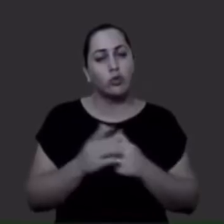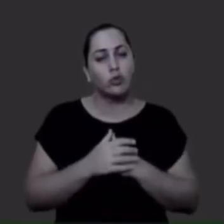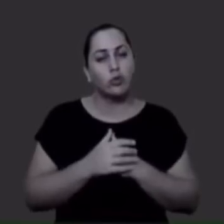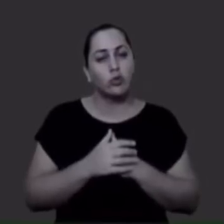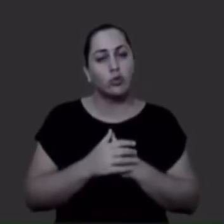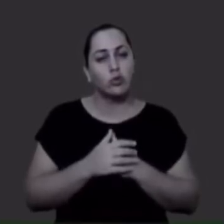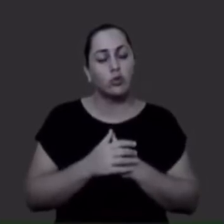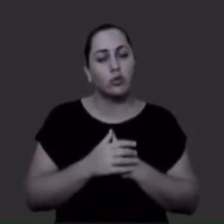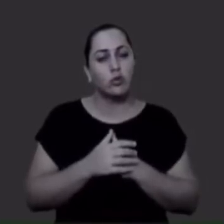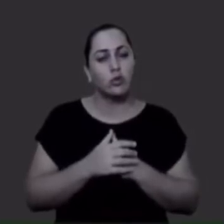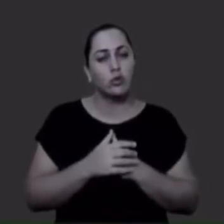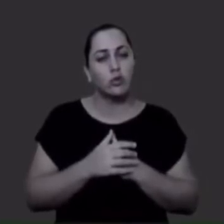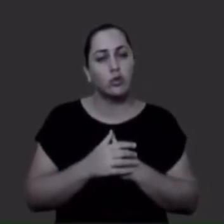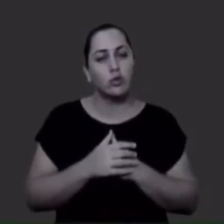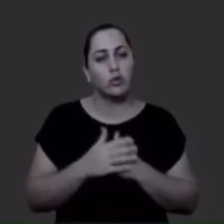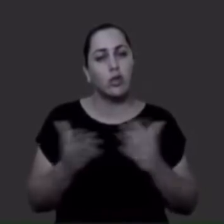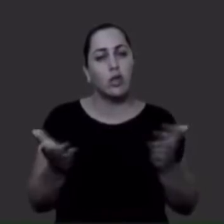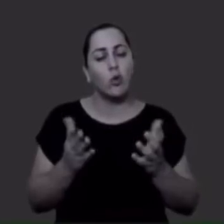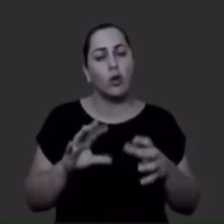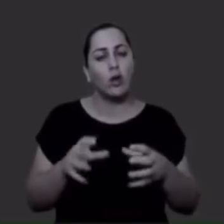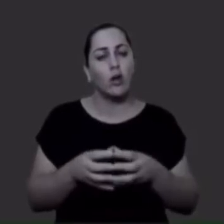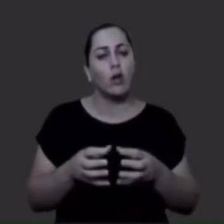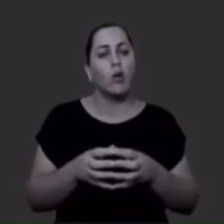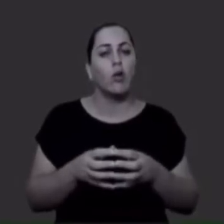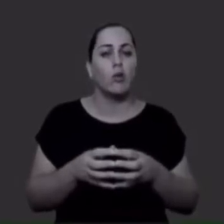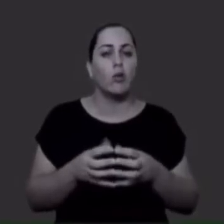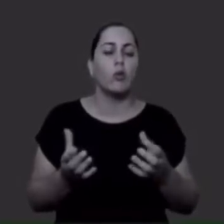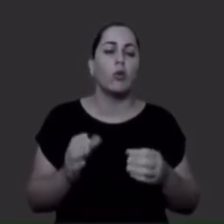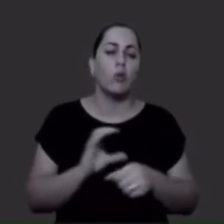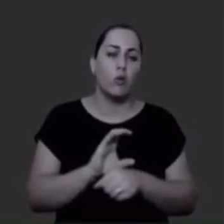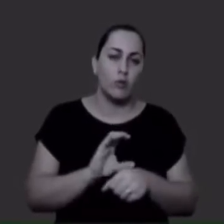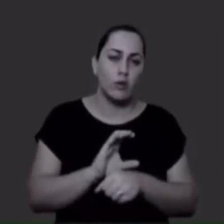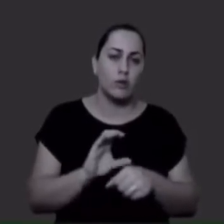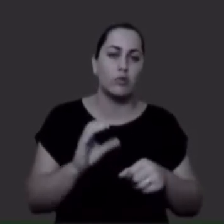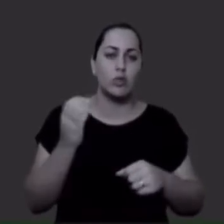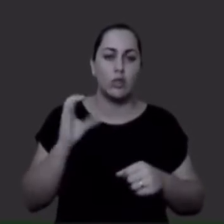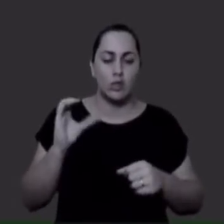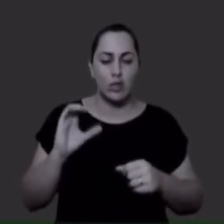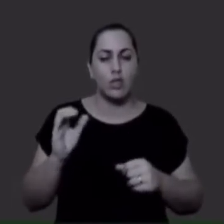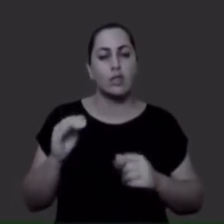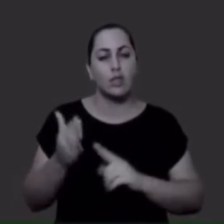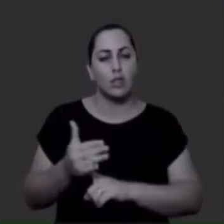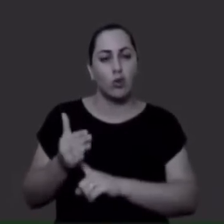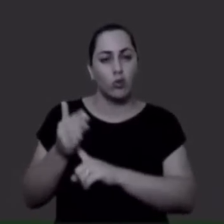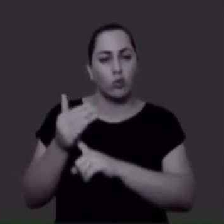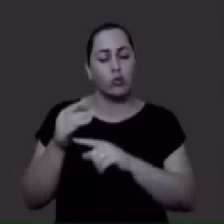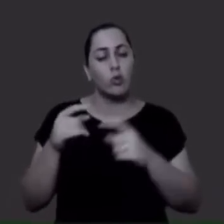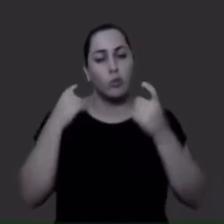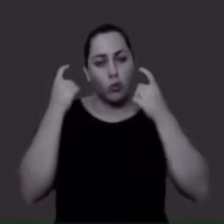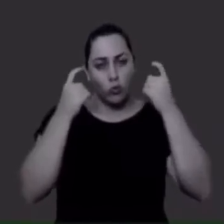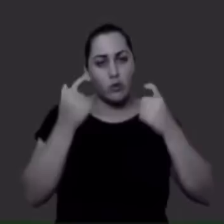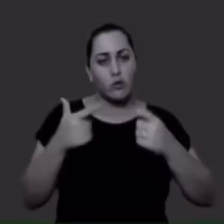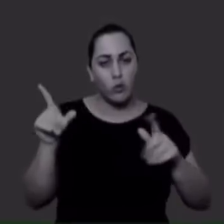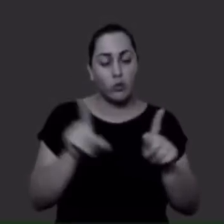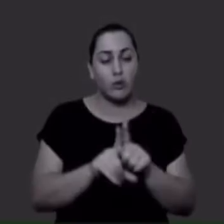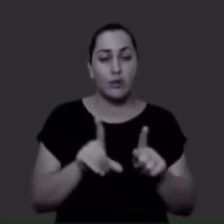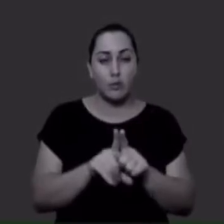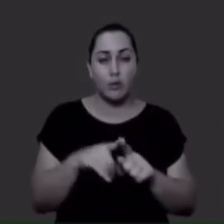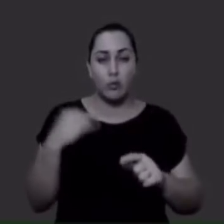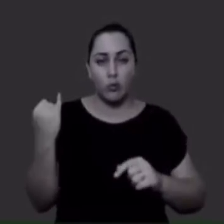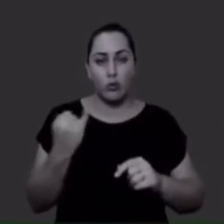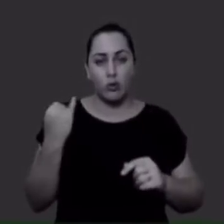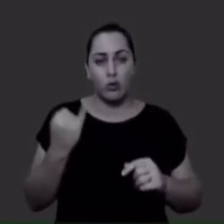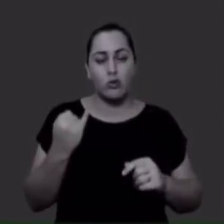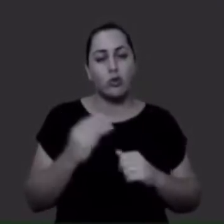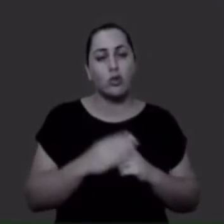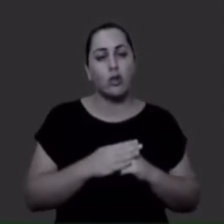Levei. Comissão de Assuntos de Ciência e Tecnologia. E outra preocupação extremamente preocupante, presidente, a declaração do